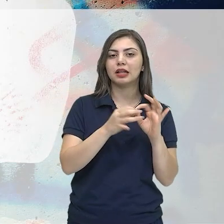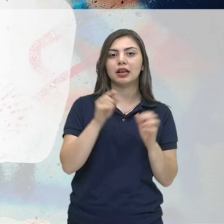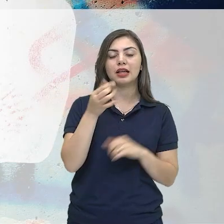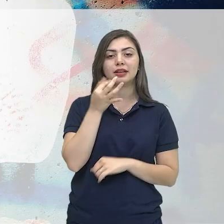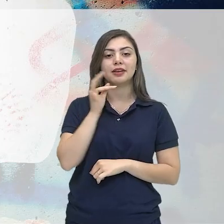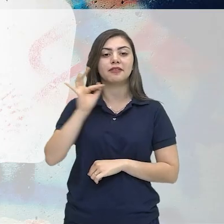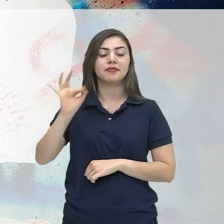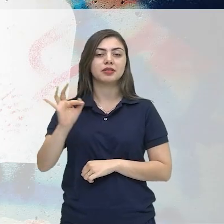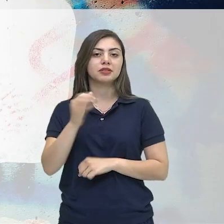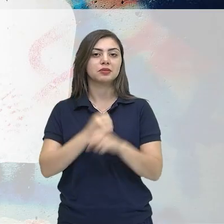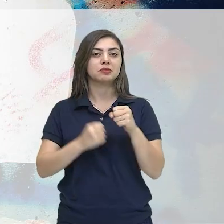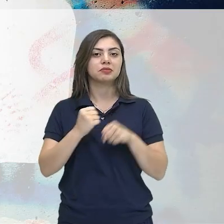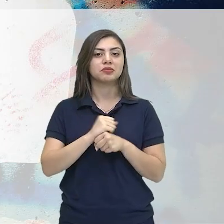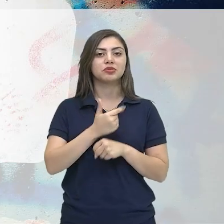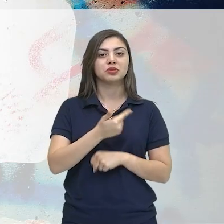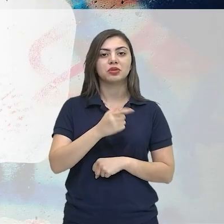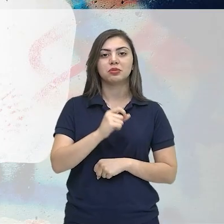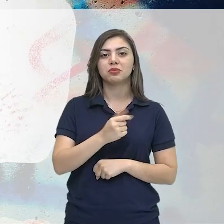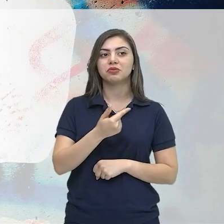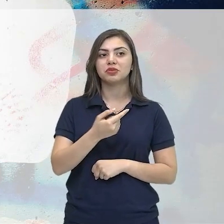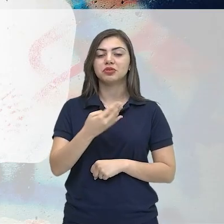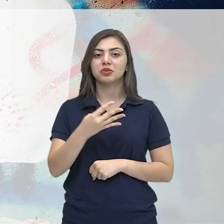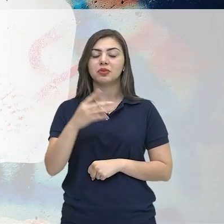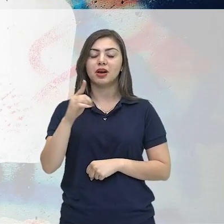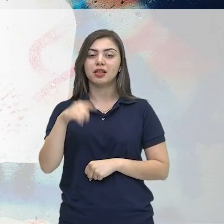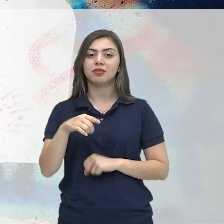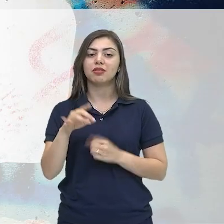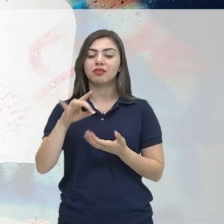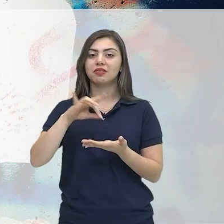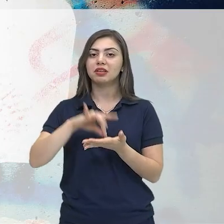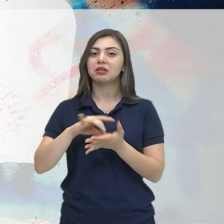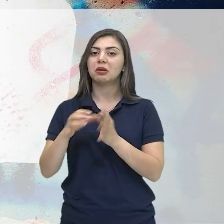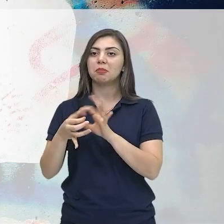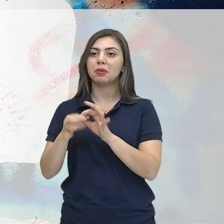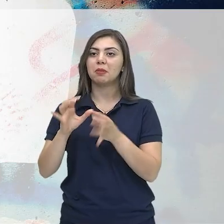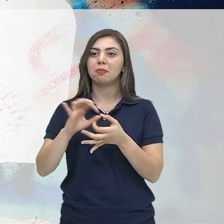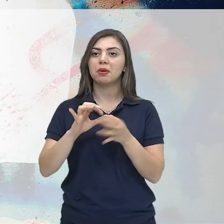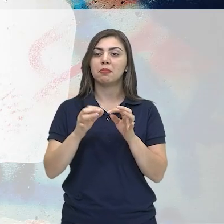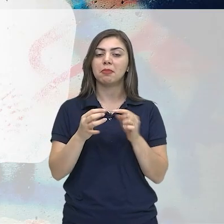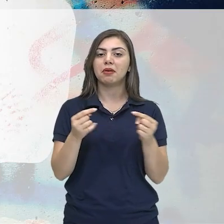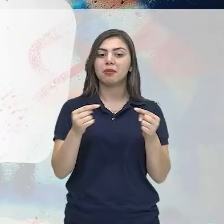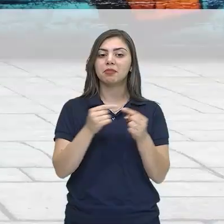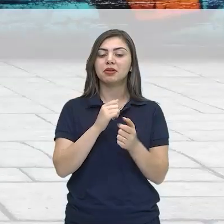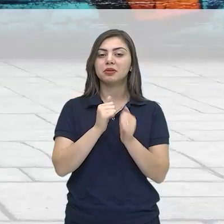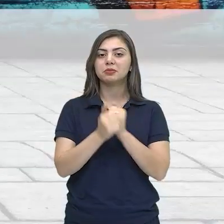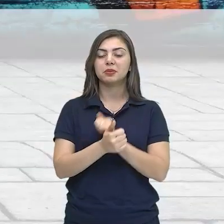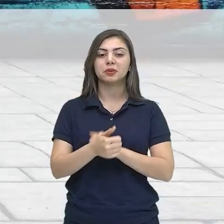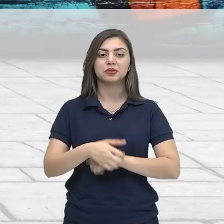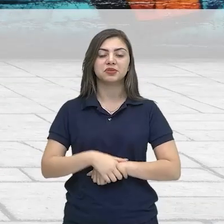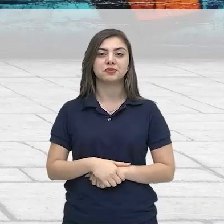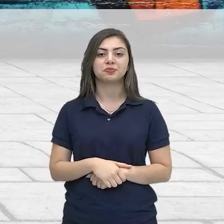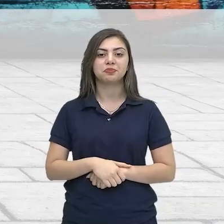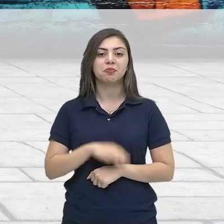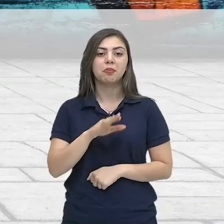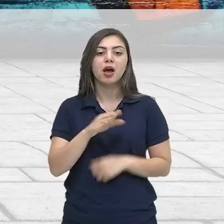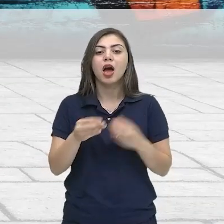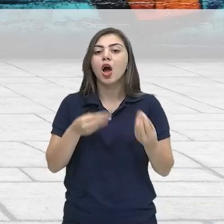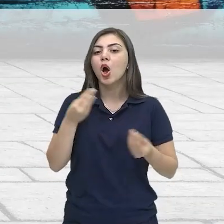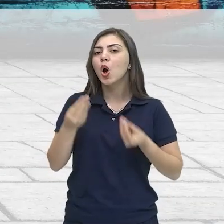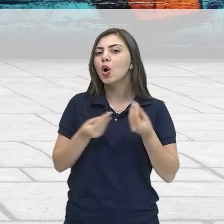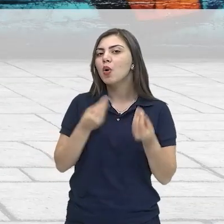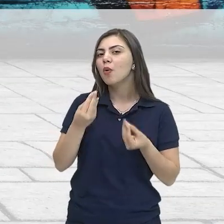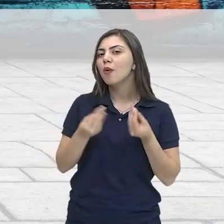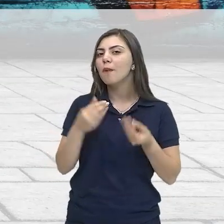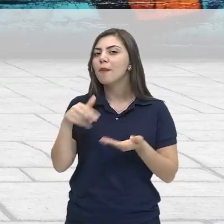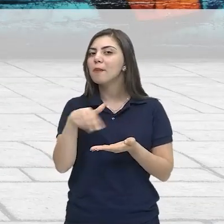essa modalidade aí de street dance chamada de breaking. Agora mostra pra gente na prática como é que sucede esse